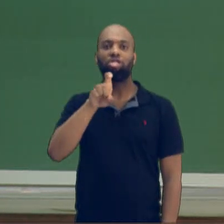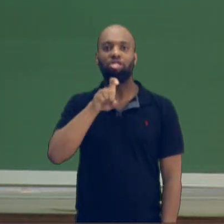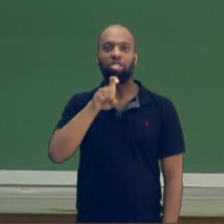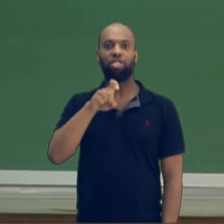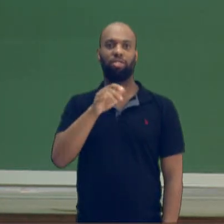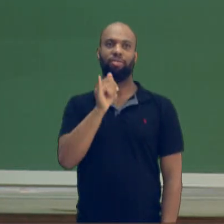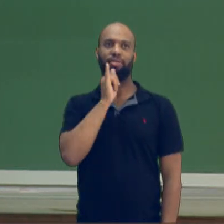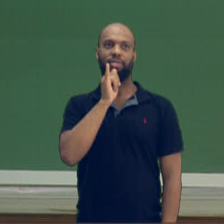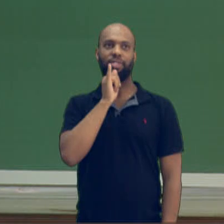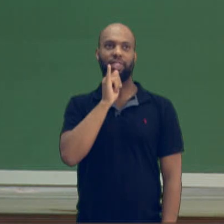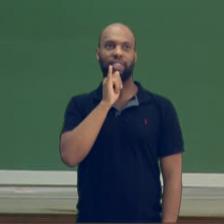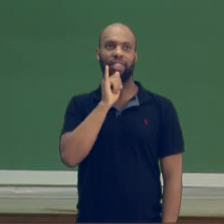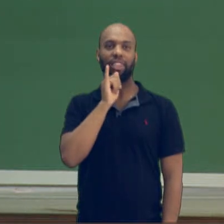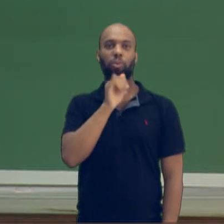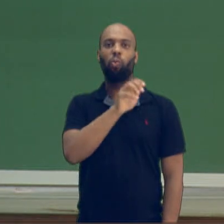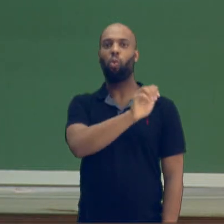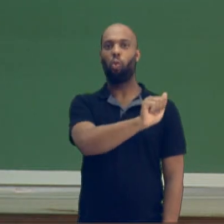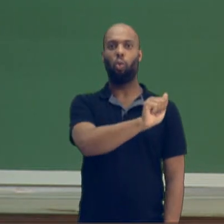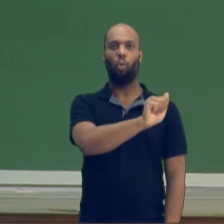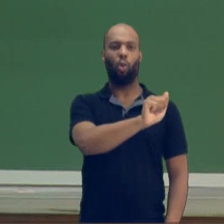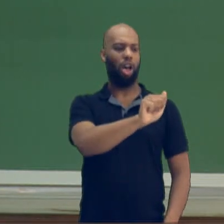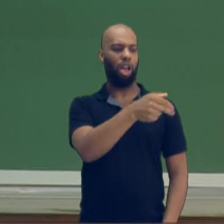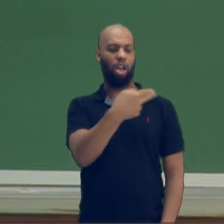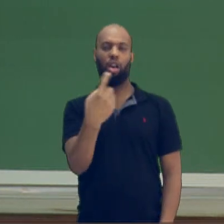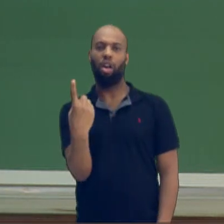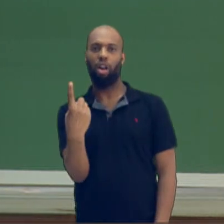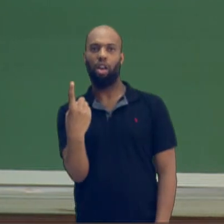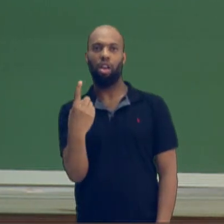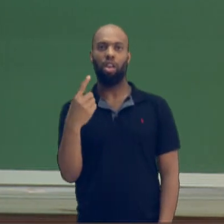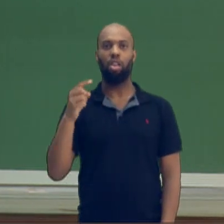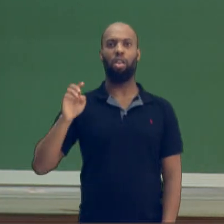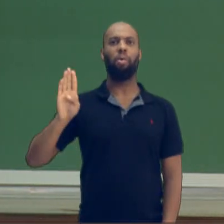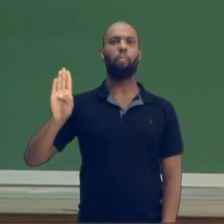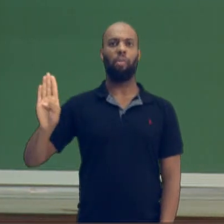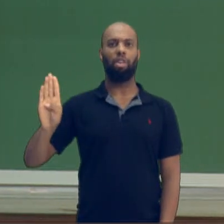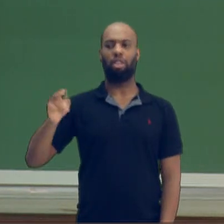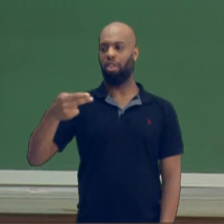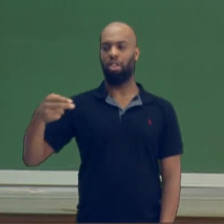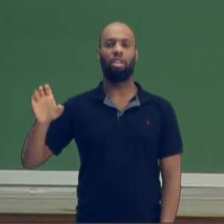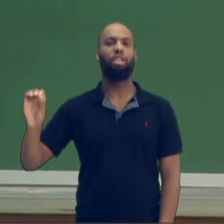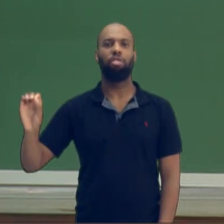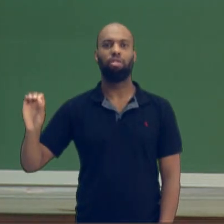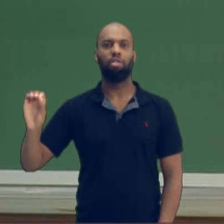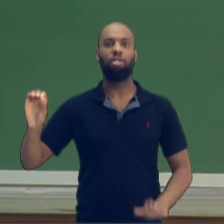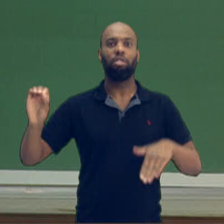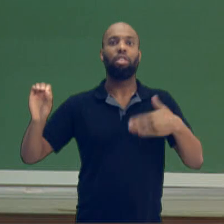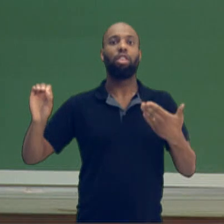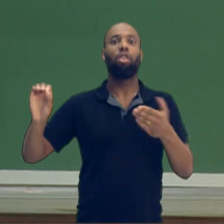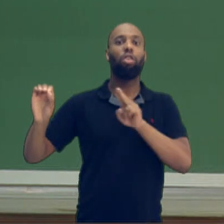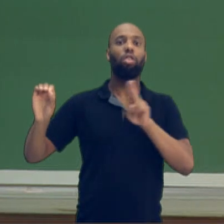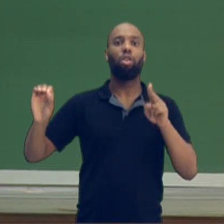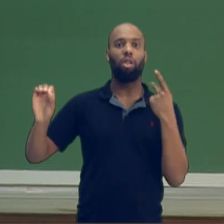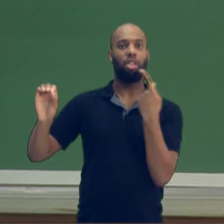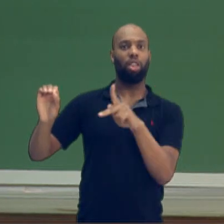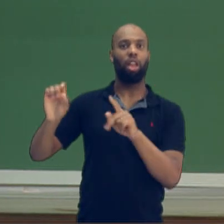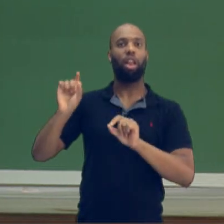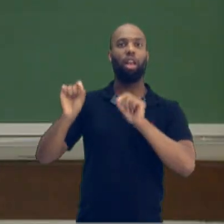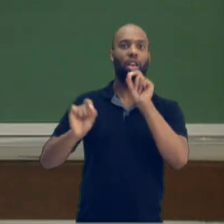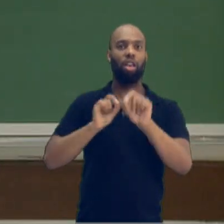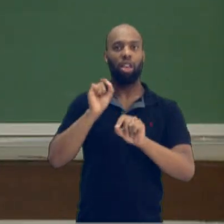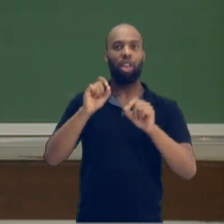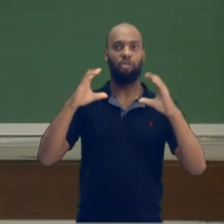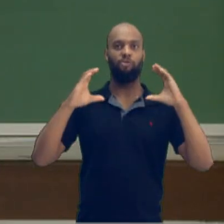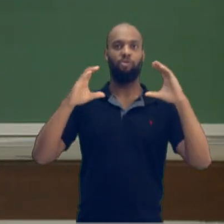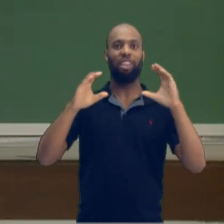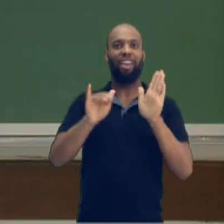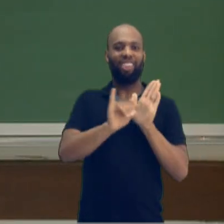valor do coeficiente angular é 1 e o valor do coeficiente linear é 0, ela passa a se chamar função